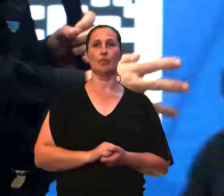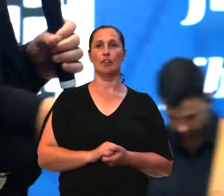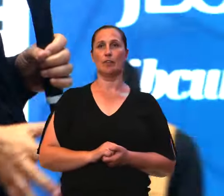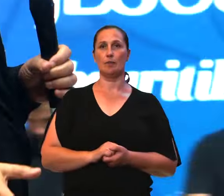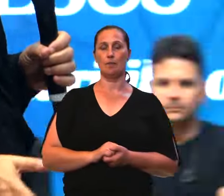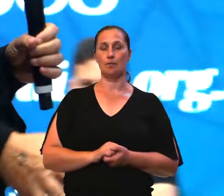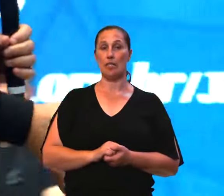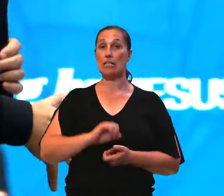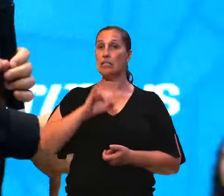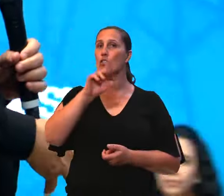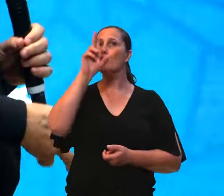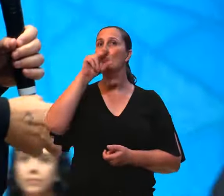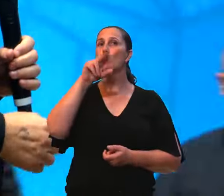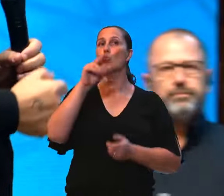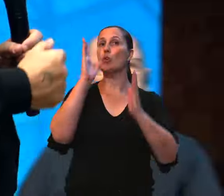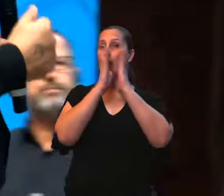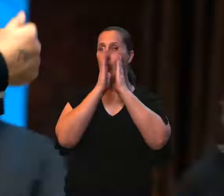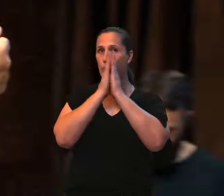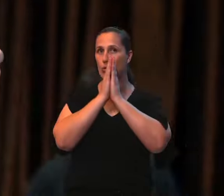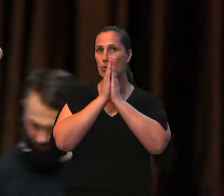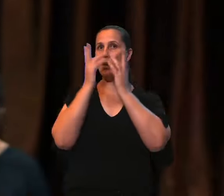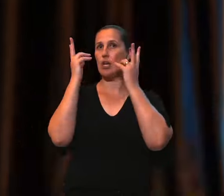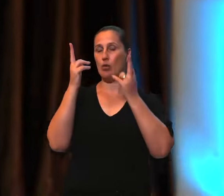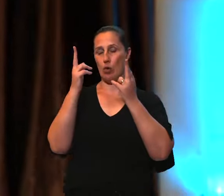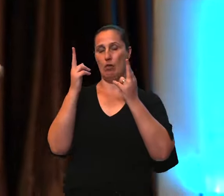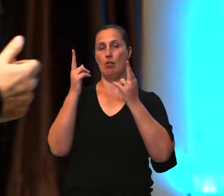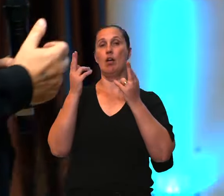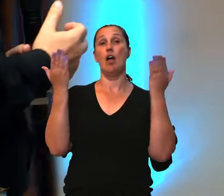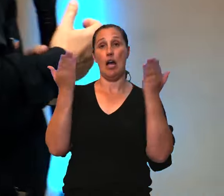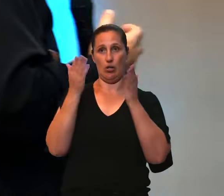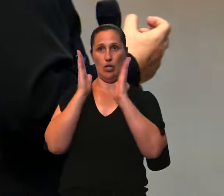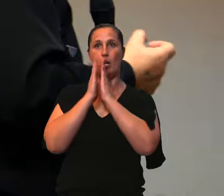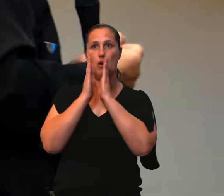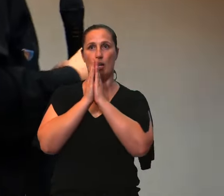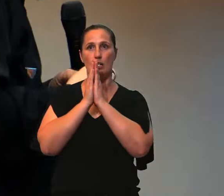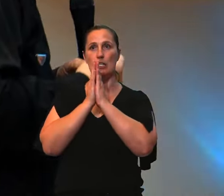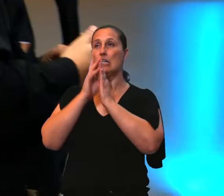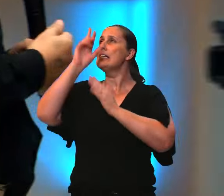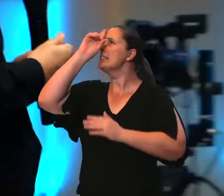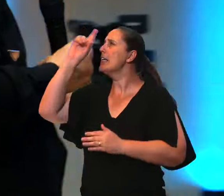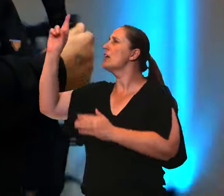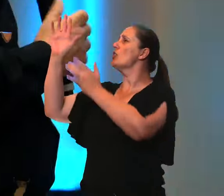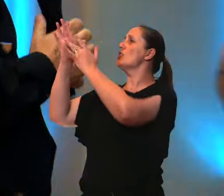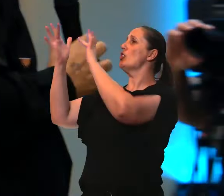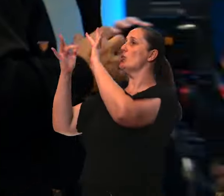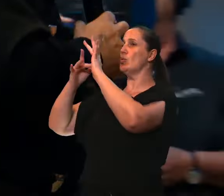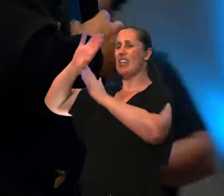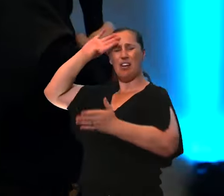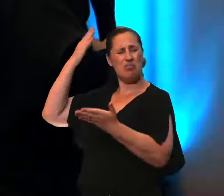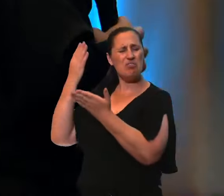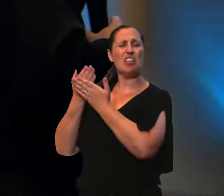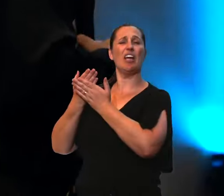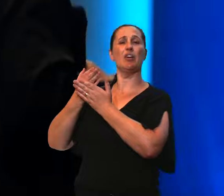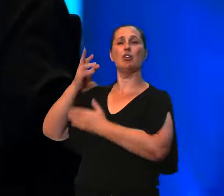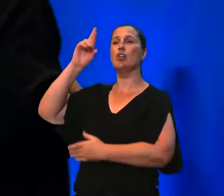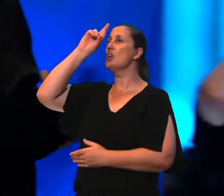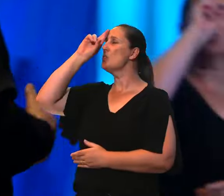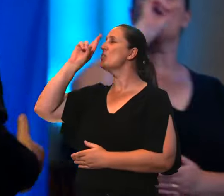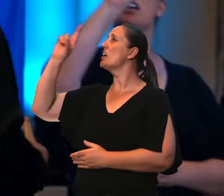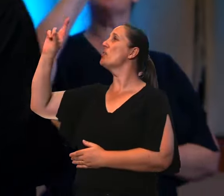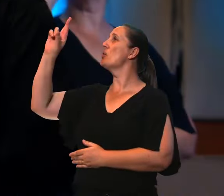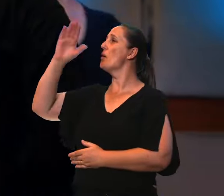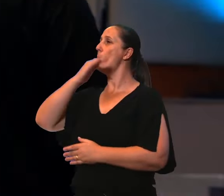se você nunca fez essa oração Repete comigo senhor Jesus eu creio que o senhor morreu na